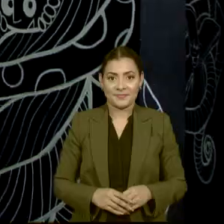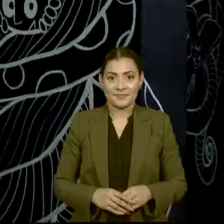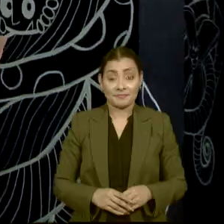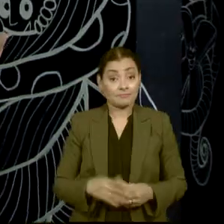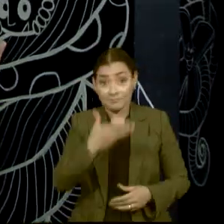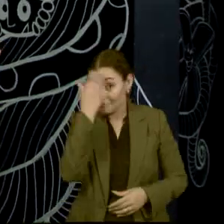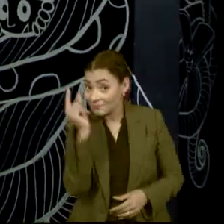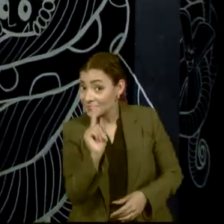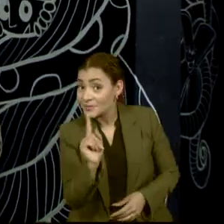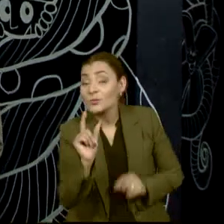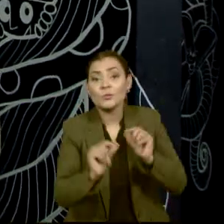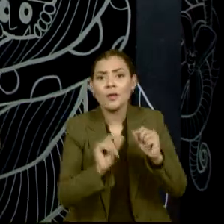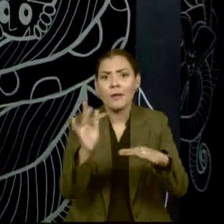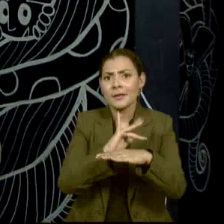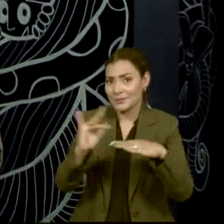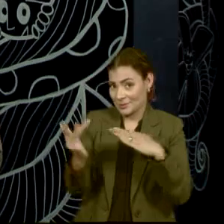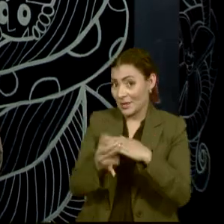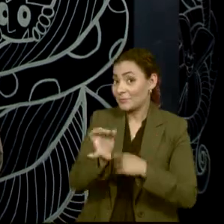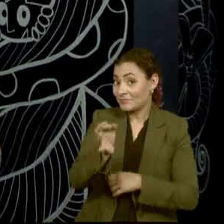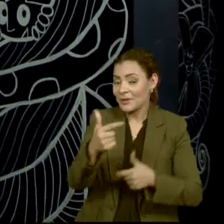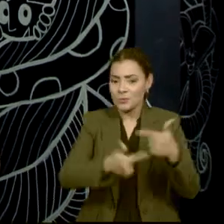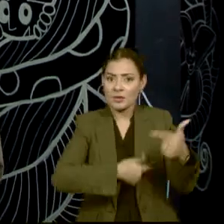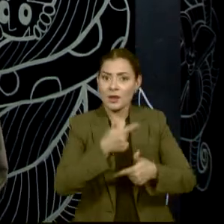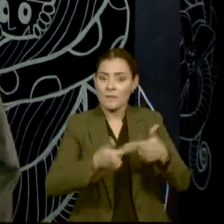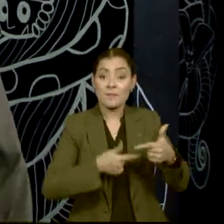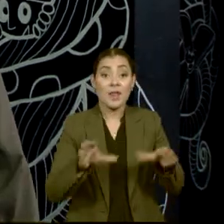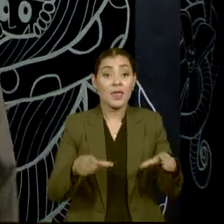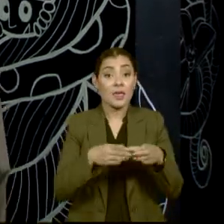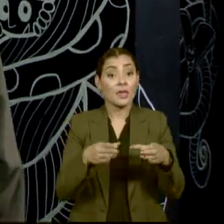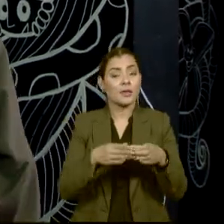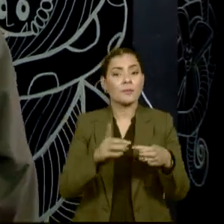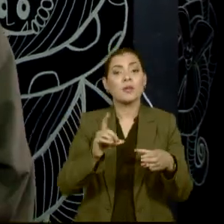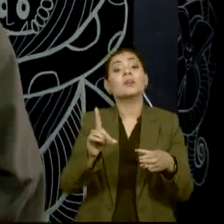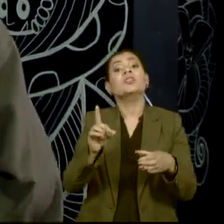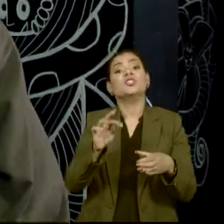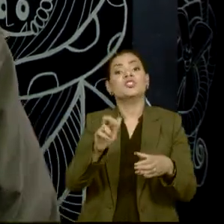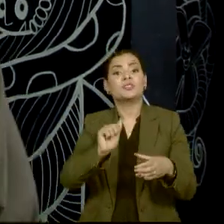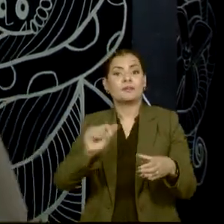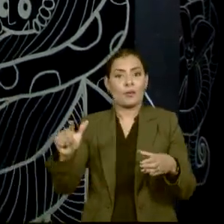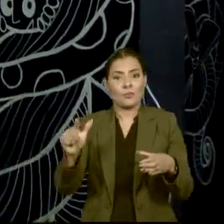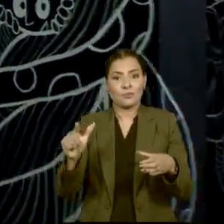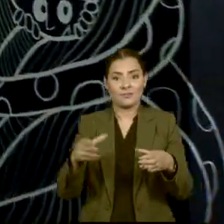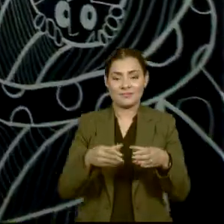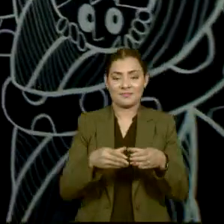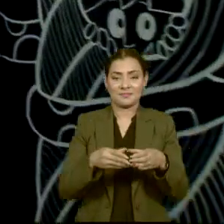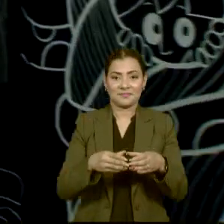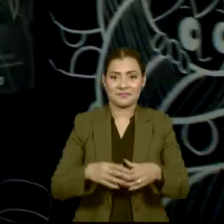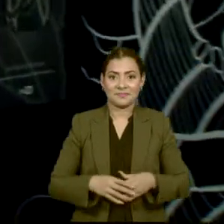E não podemos esquecer das redes sociais. Trabalho desenvolvido pela equipe das mídias digitais.